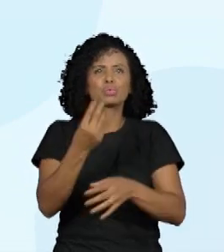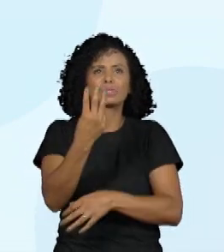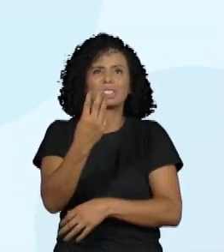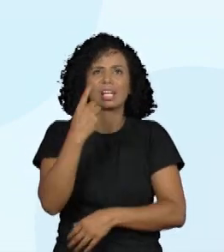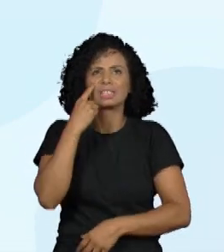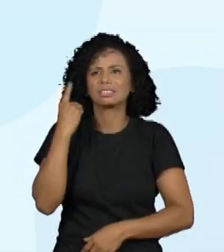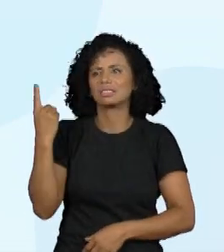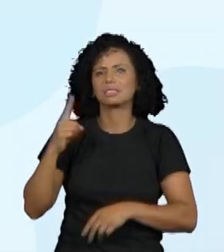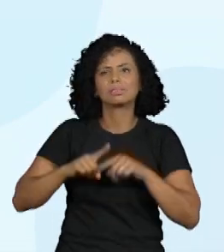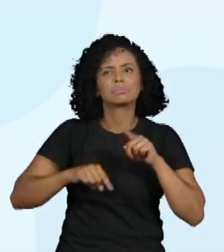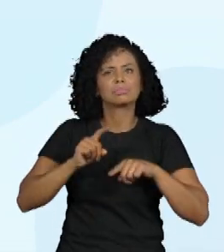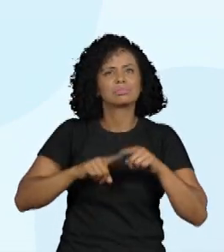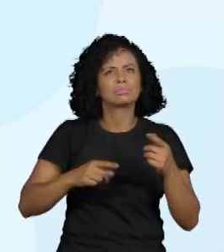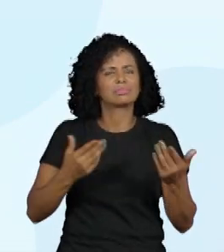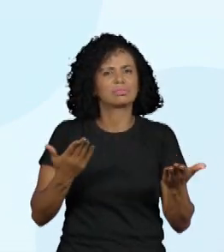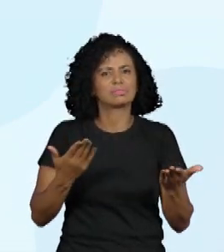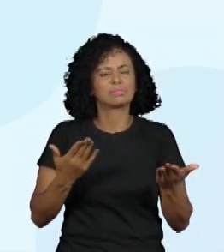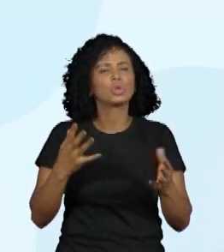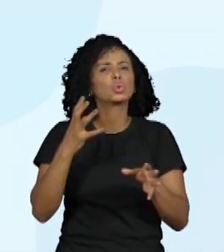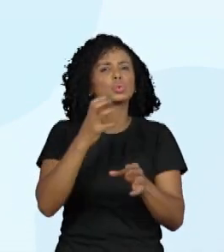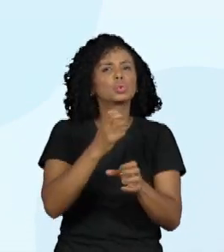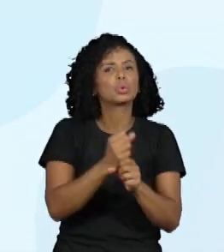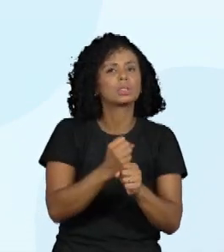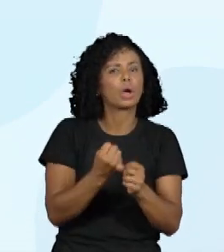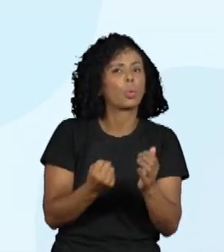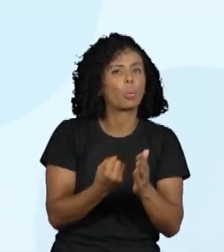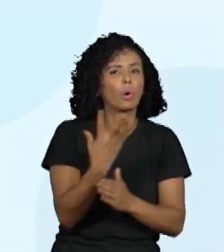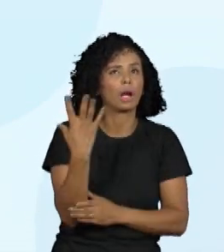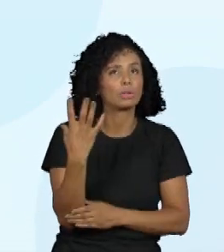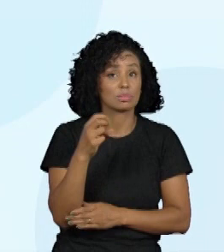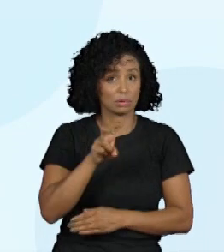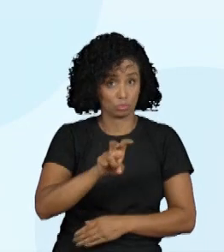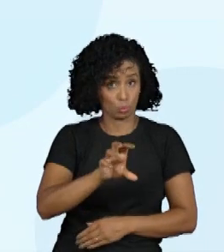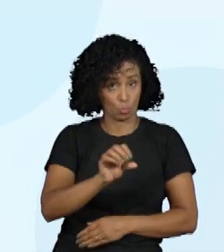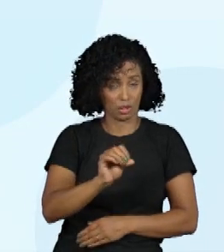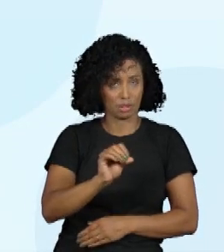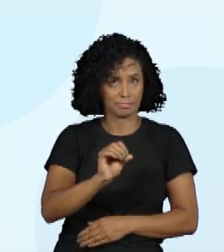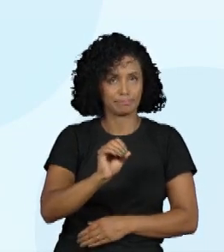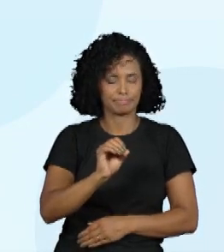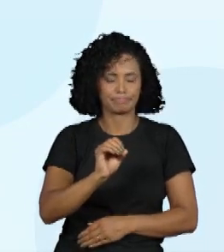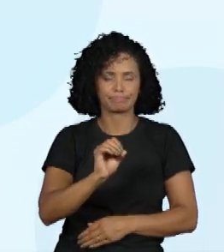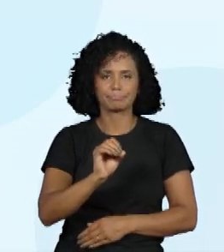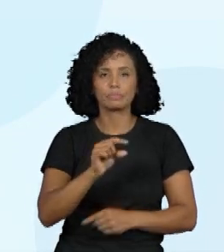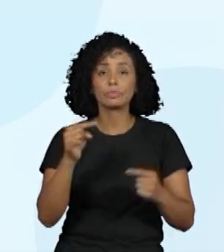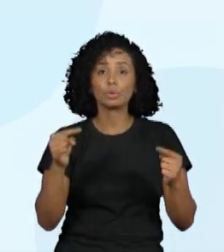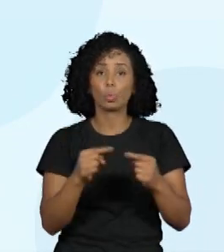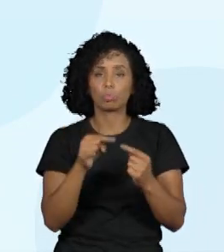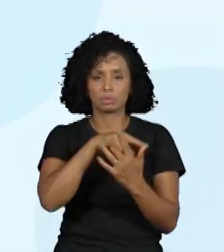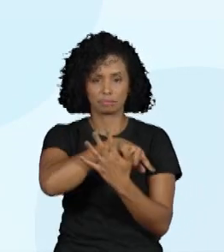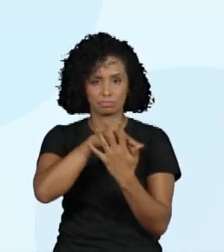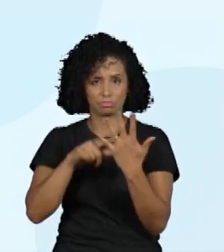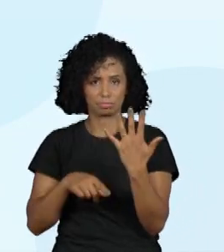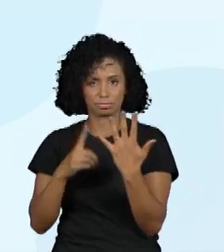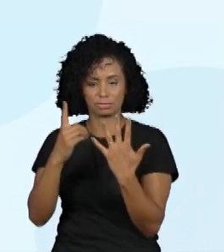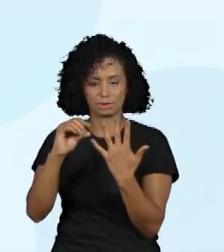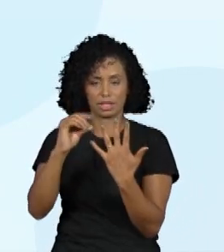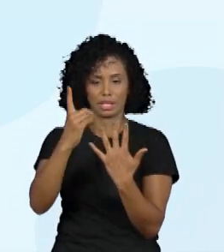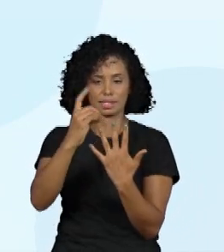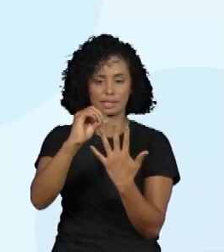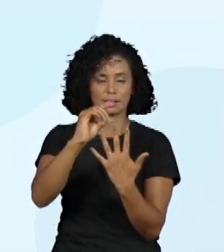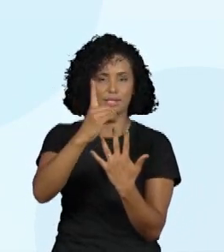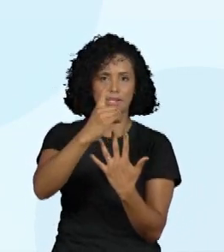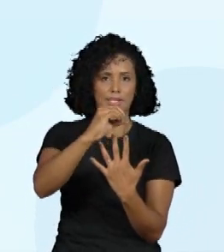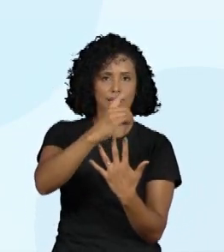de objetos? Vamos colocar aqui, olha, então foram 50, referentes aos 5 grupos de 10,